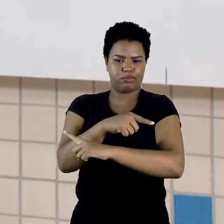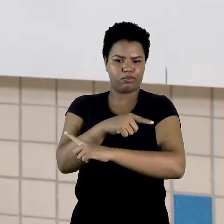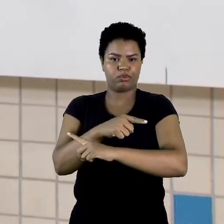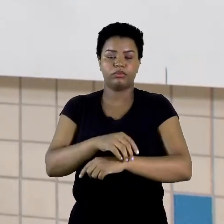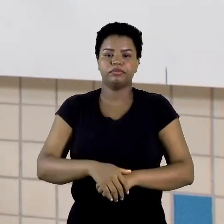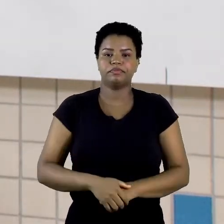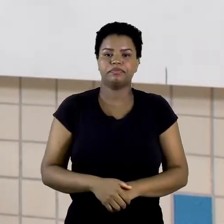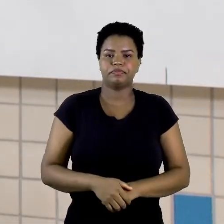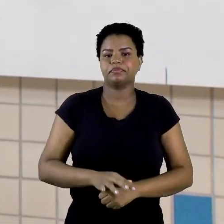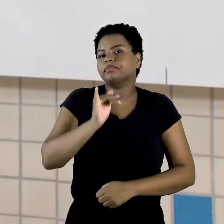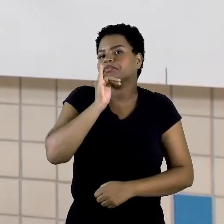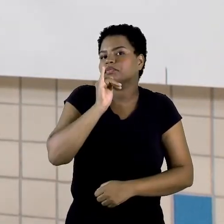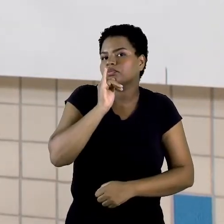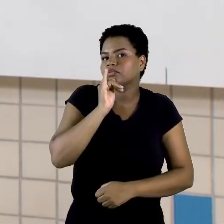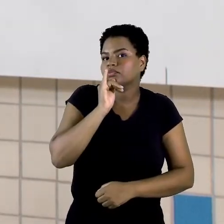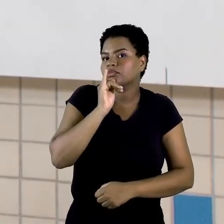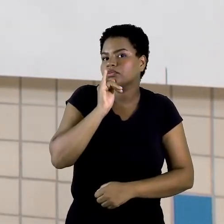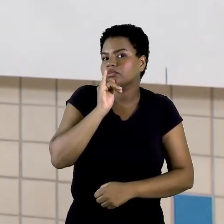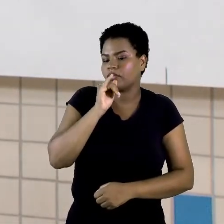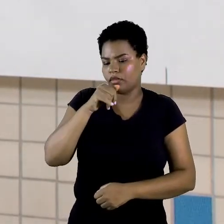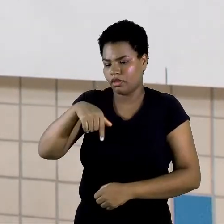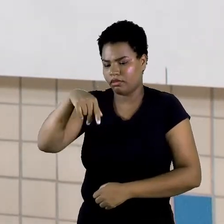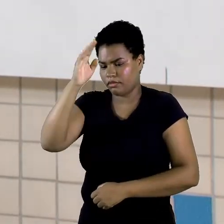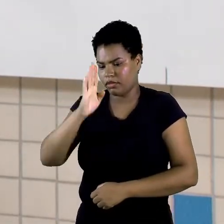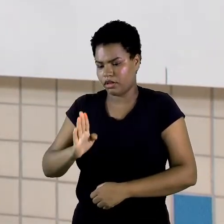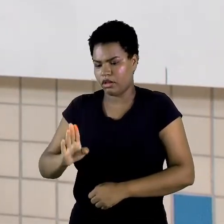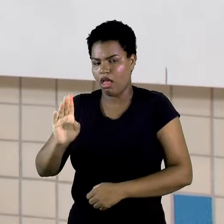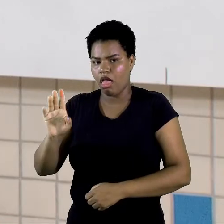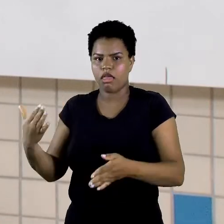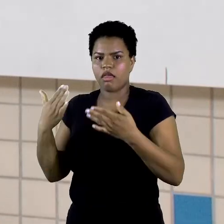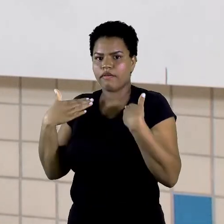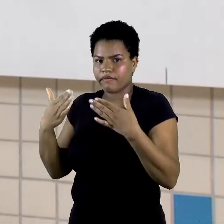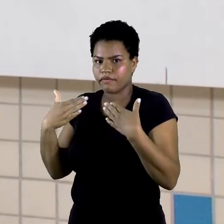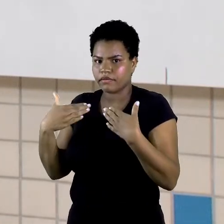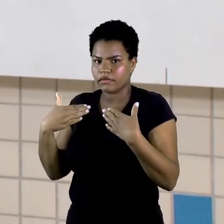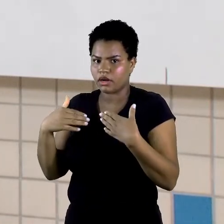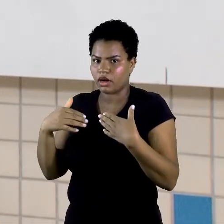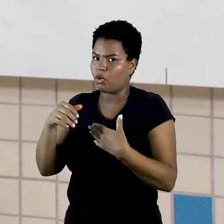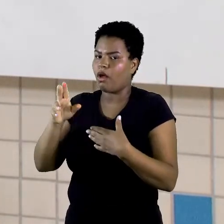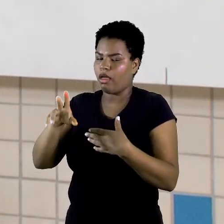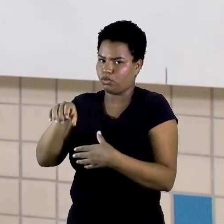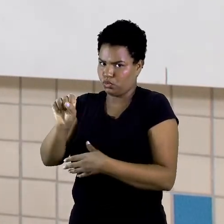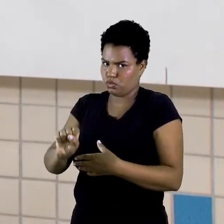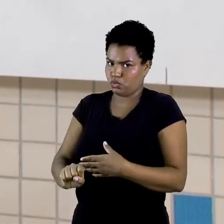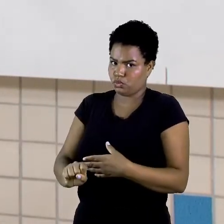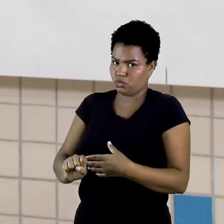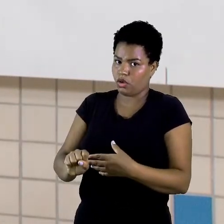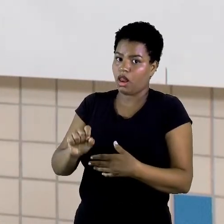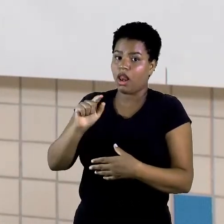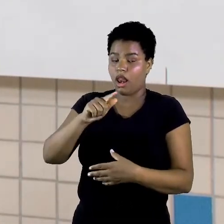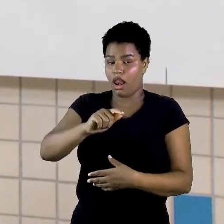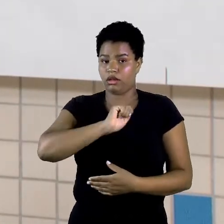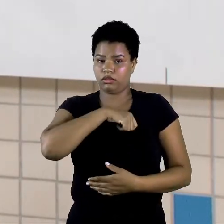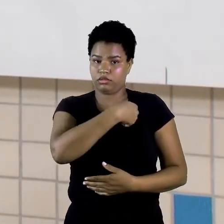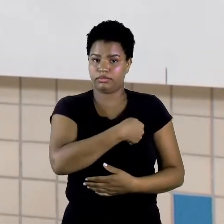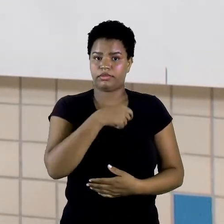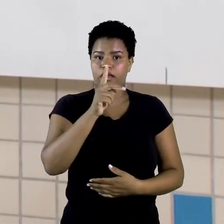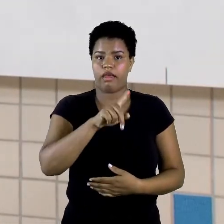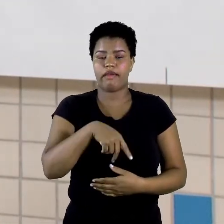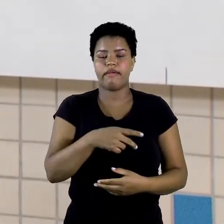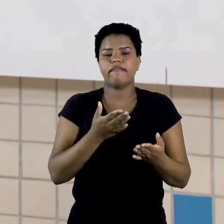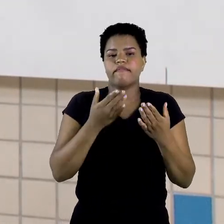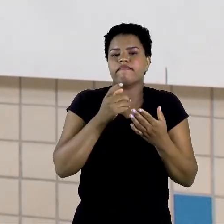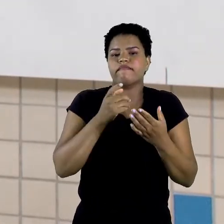exemplo, enquanto no Brasil for verão, que é o hemisfério sul, na Espanha será inverno, que no caso é o hemisfério